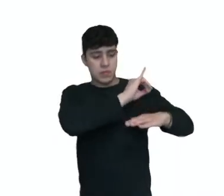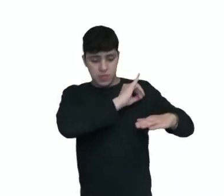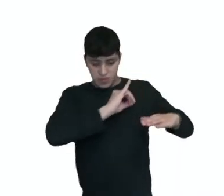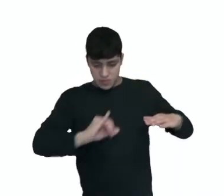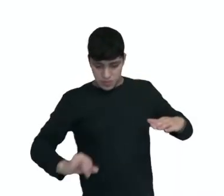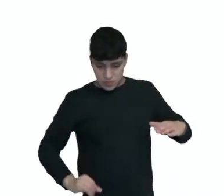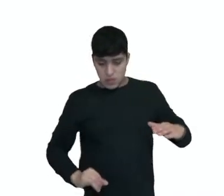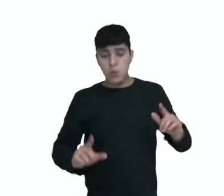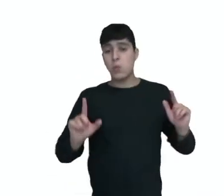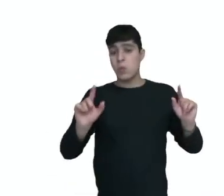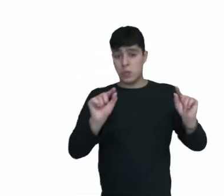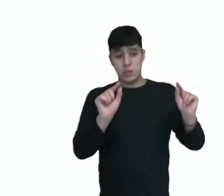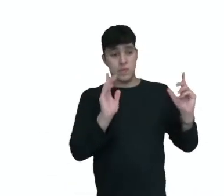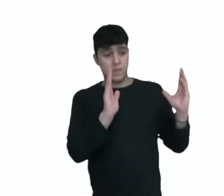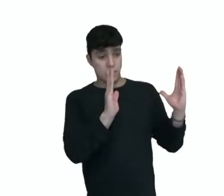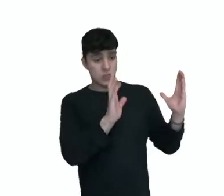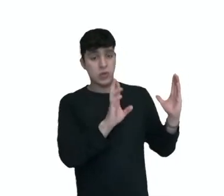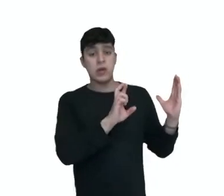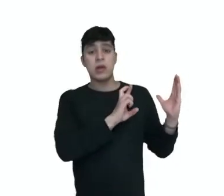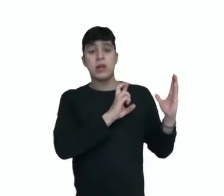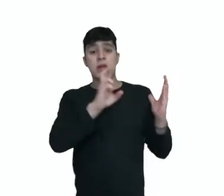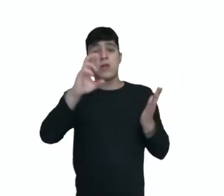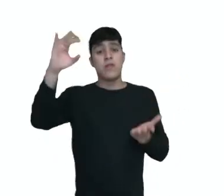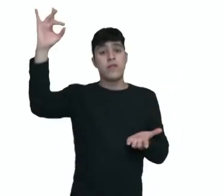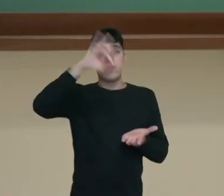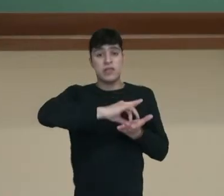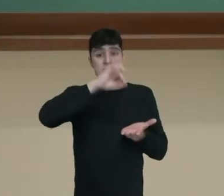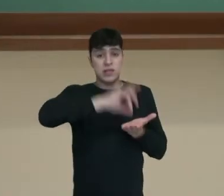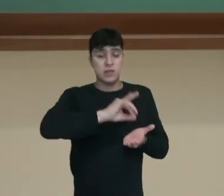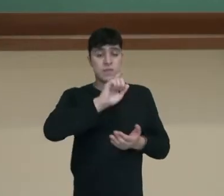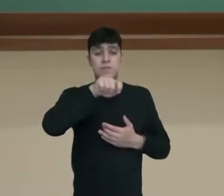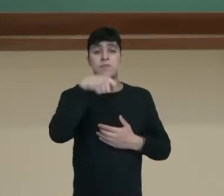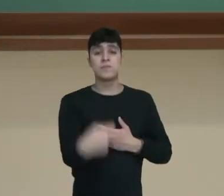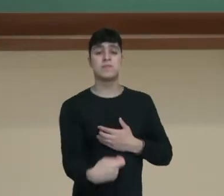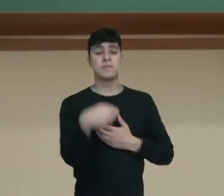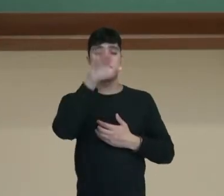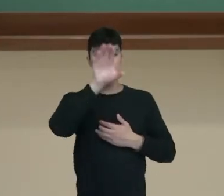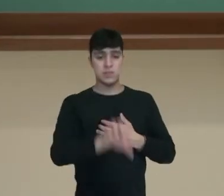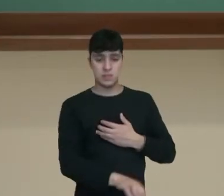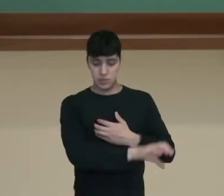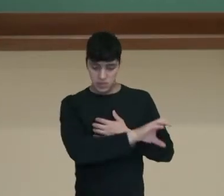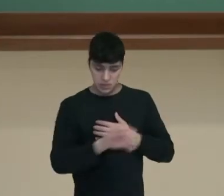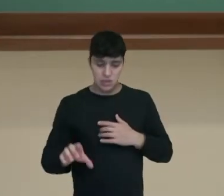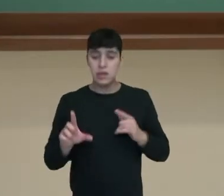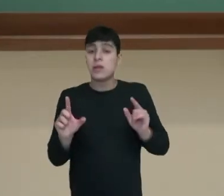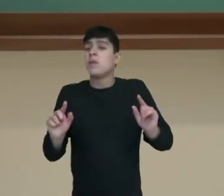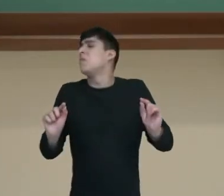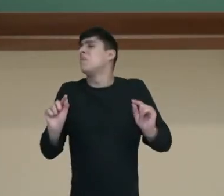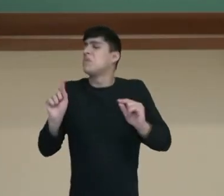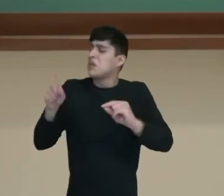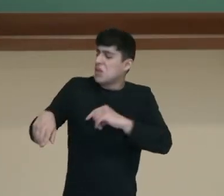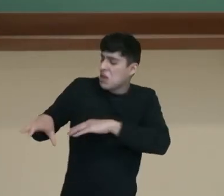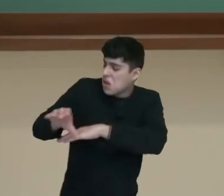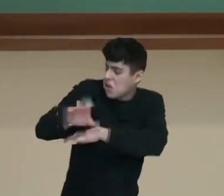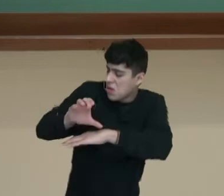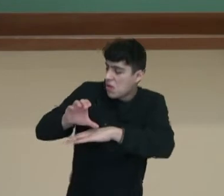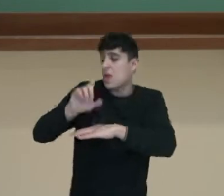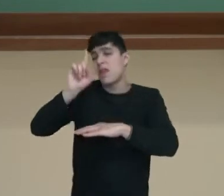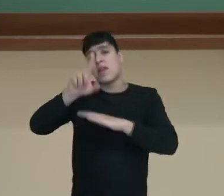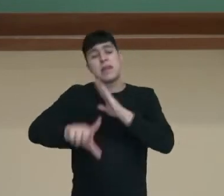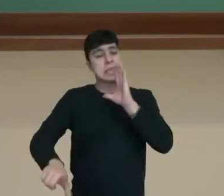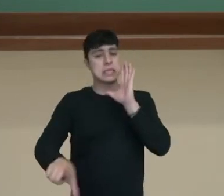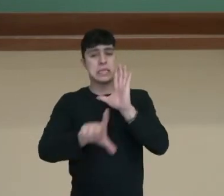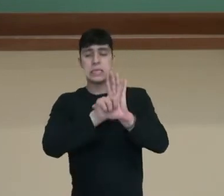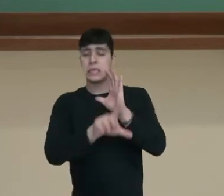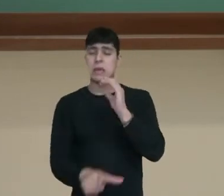religião oficial era católica. Então, o que é Constituição? A Constituição é a lei maior, né? Digamos que é a lei da